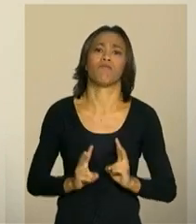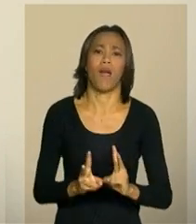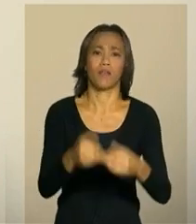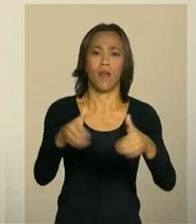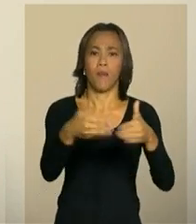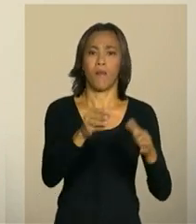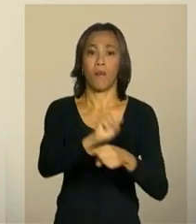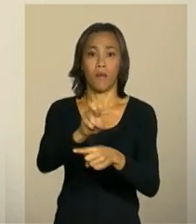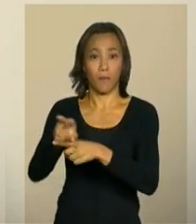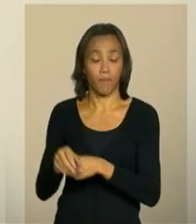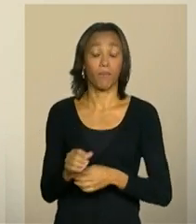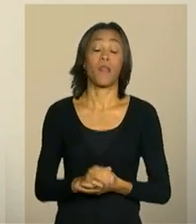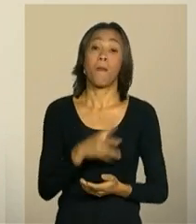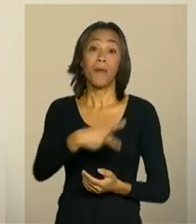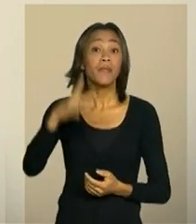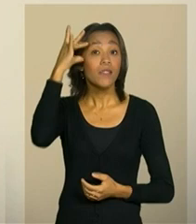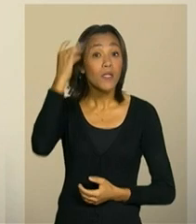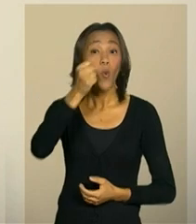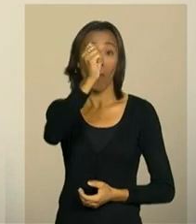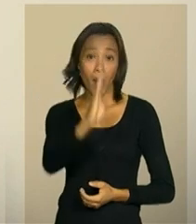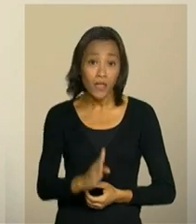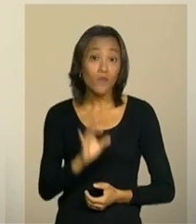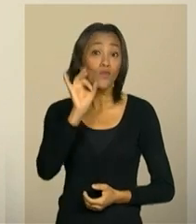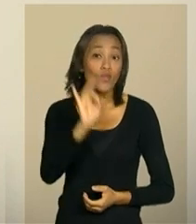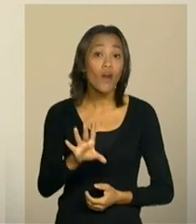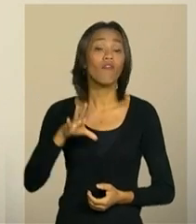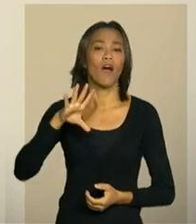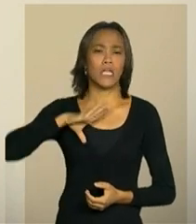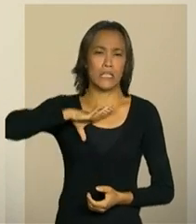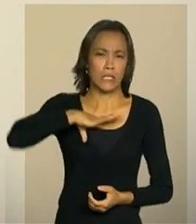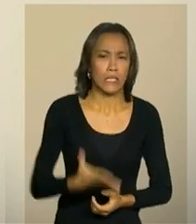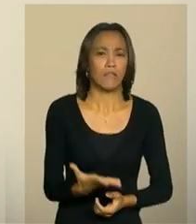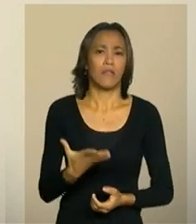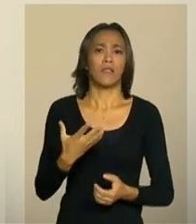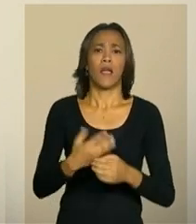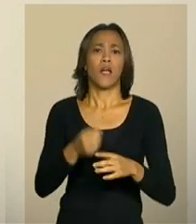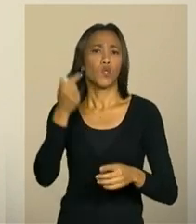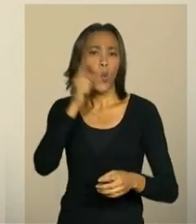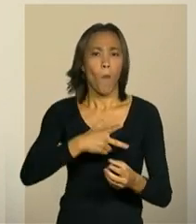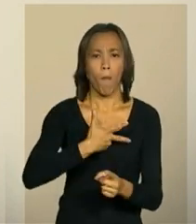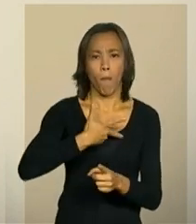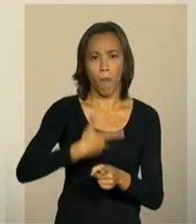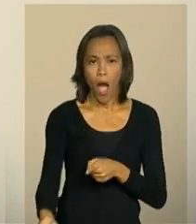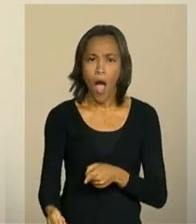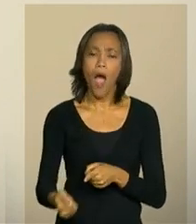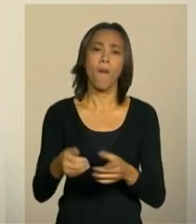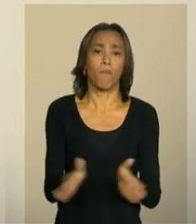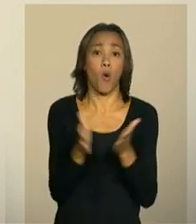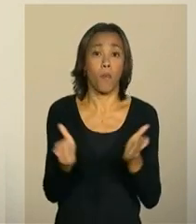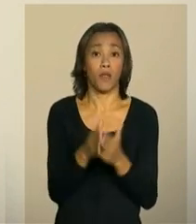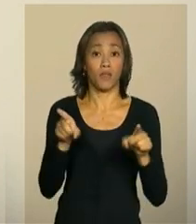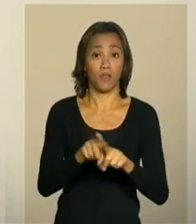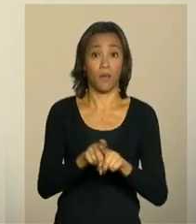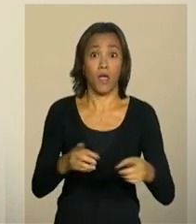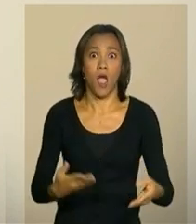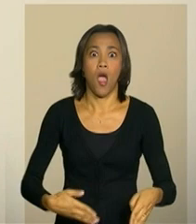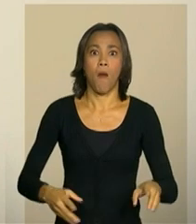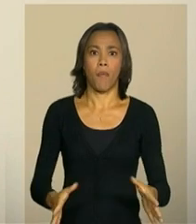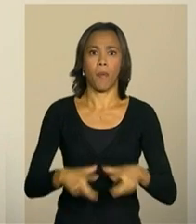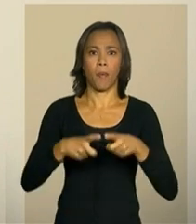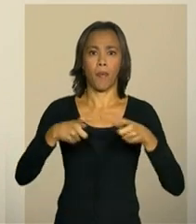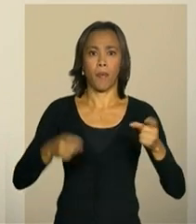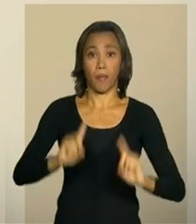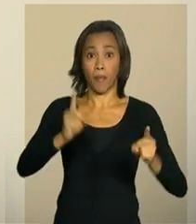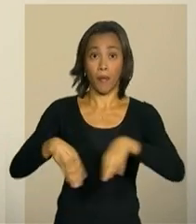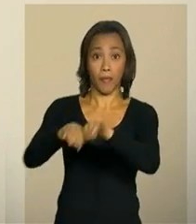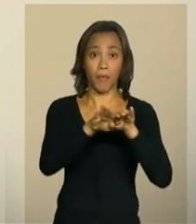empregos para a presidenta Dilma o Brasil só vai enfrentar o desafio de superar a pobreza e aumentar sua competitividade se